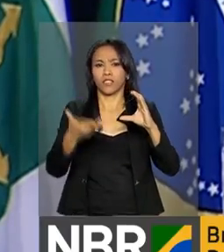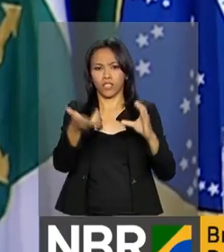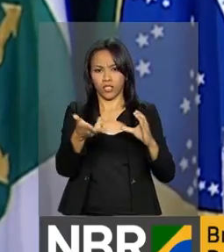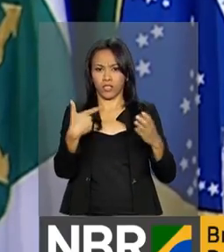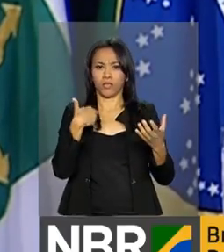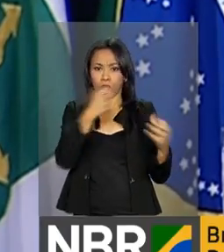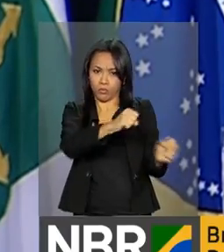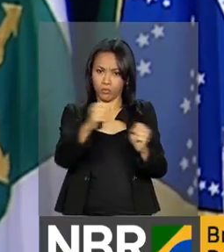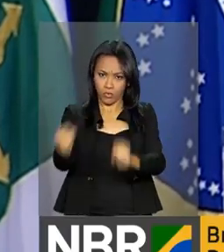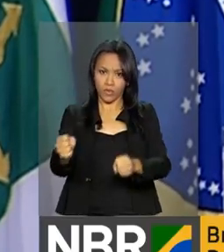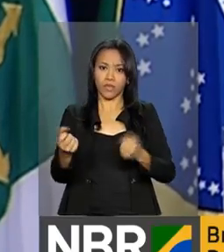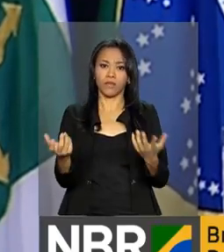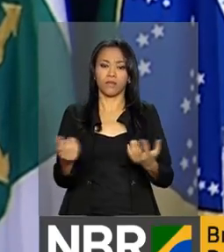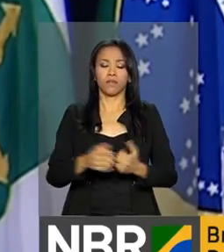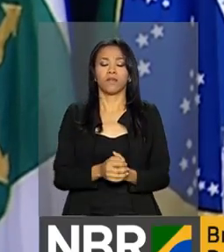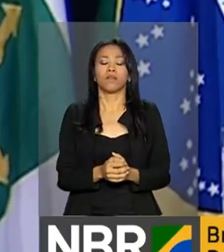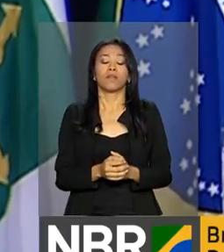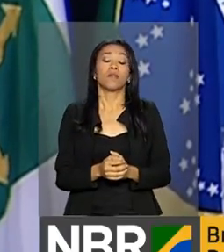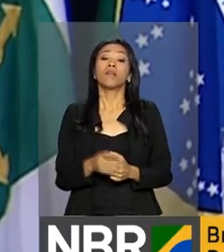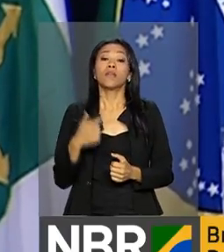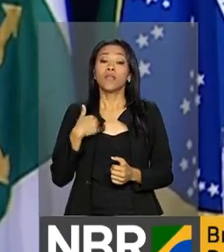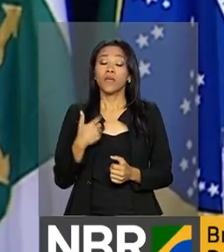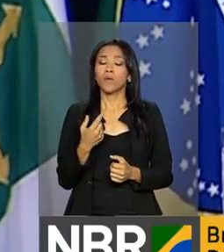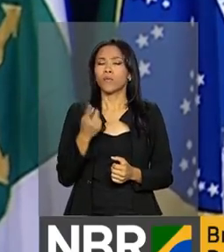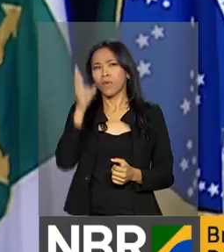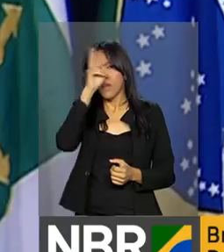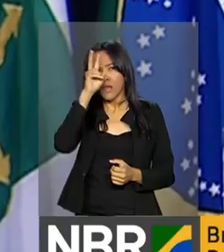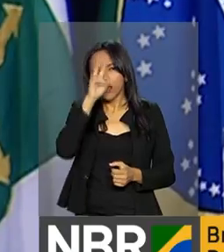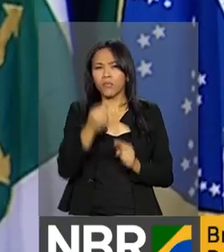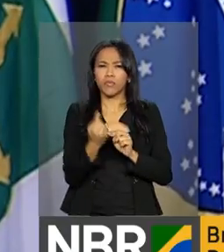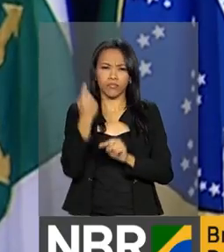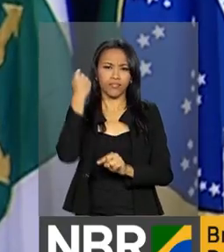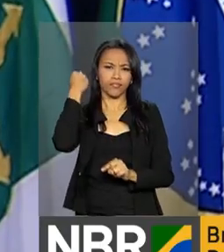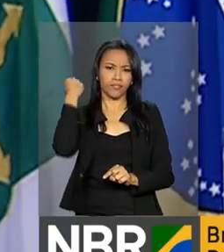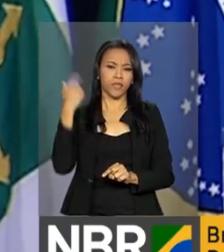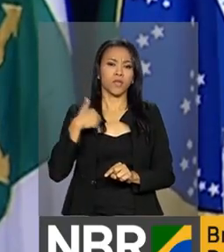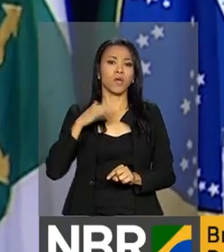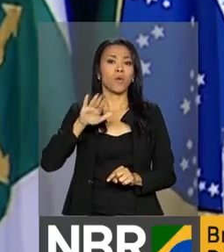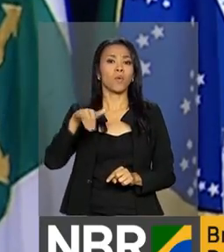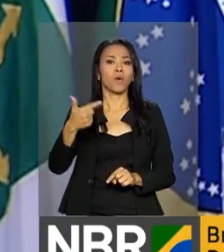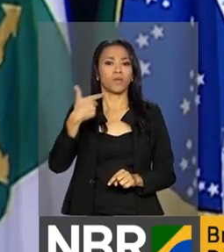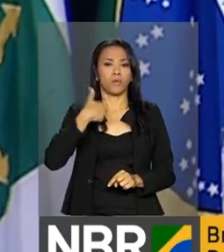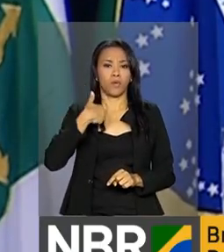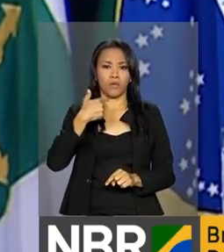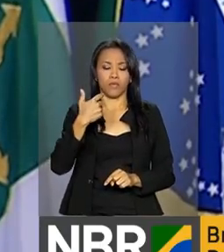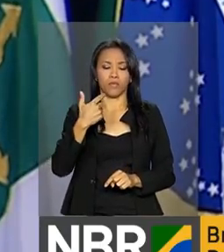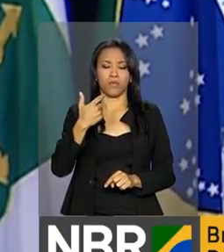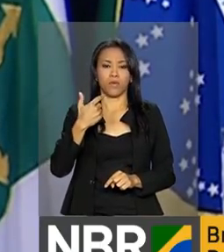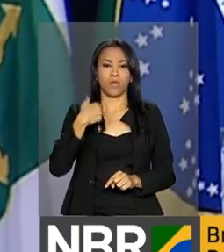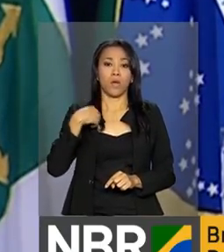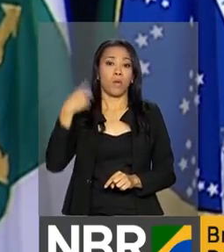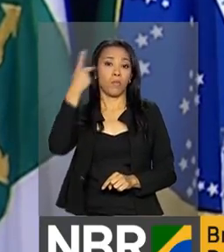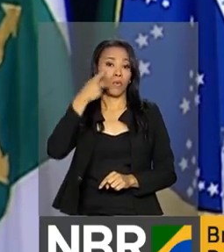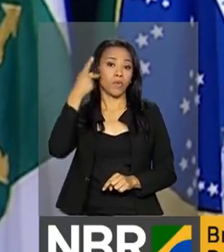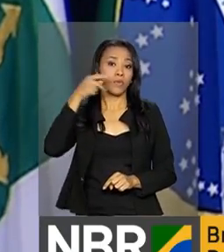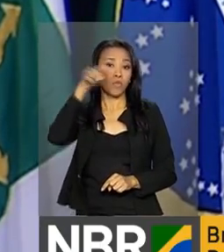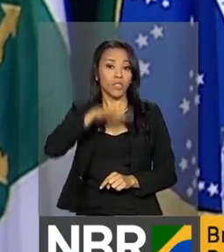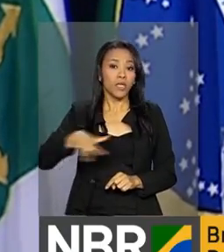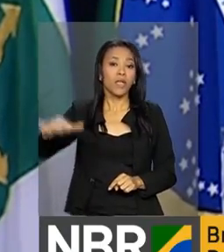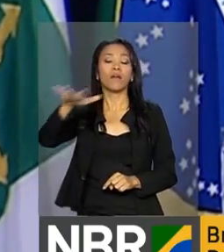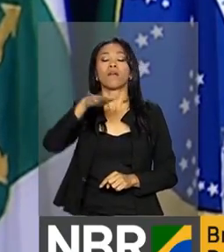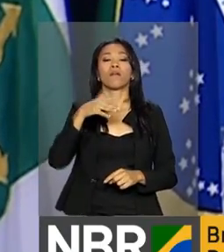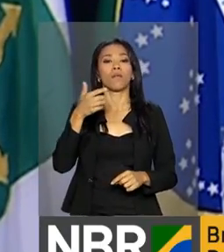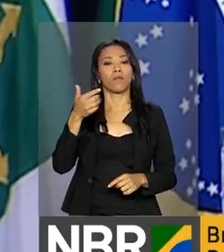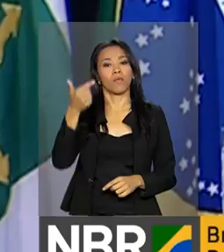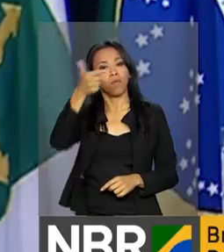eu me recordo que há muito tempo algum tempo atrás quando era procurar o procurador geral doutor roberto gurgel